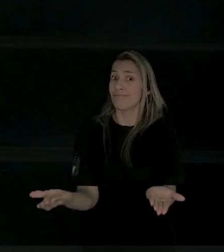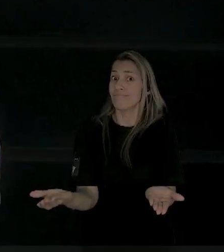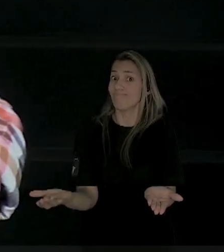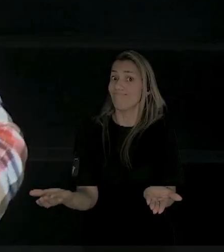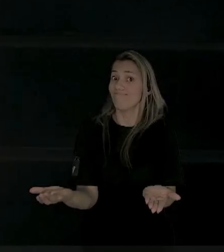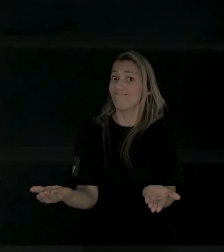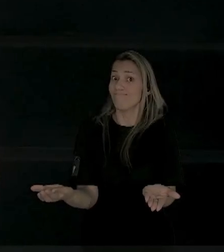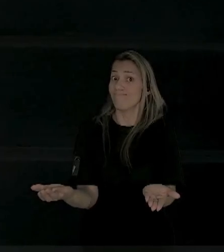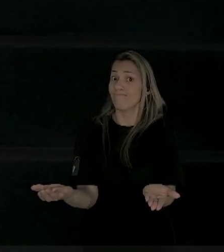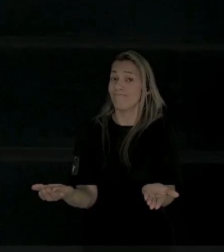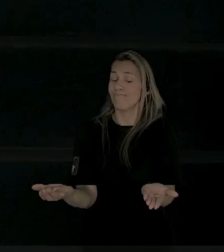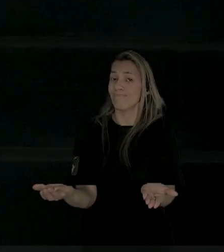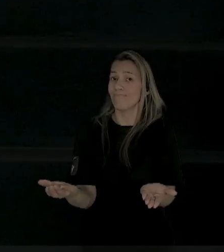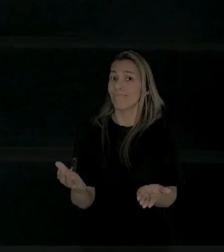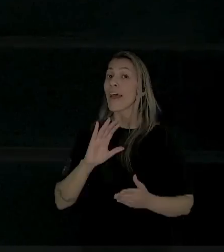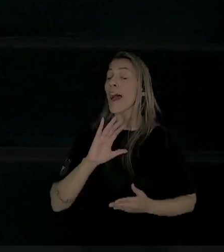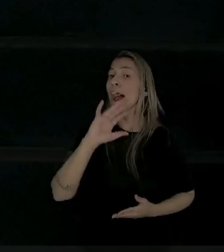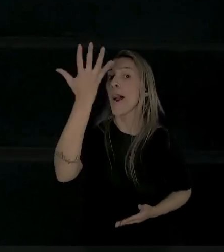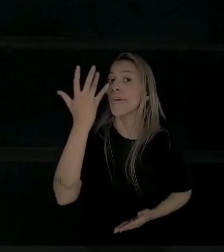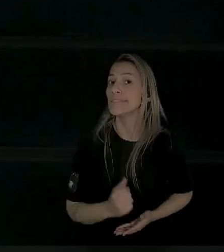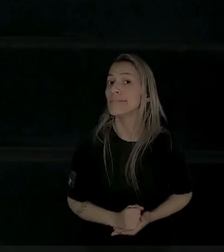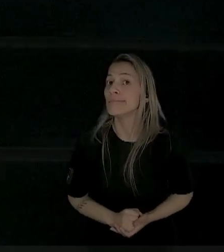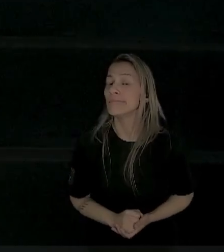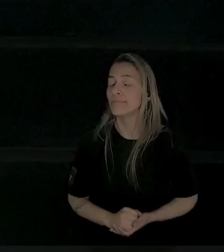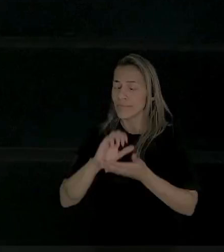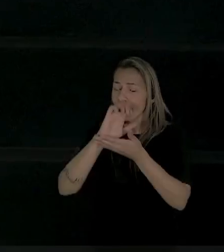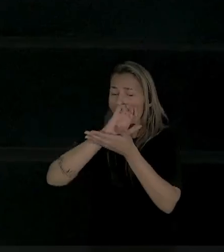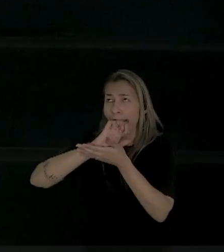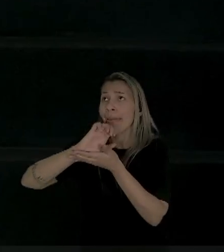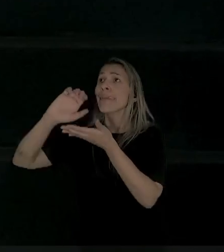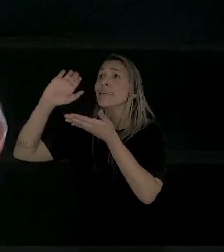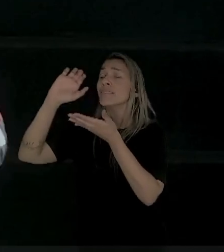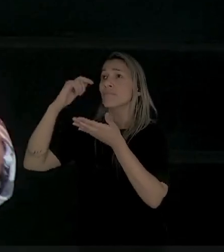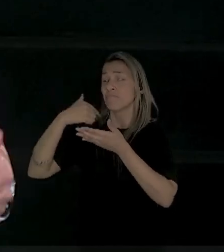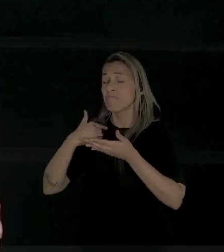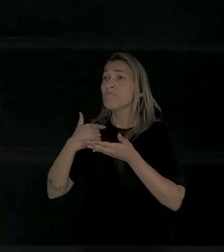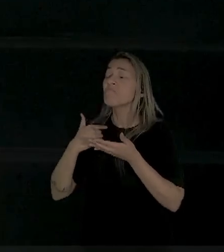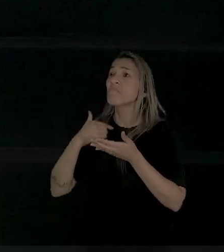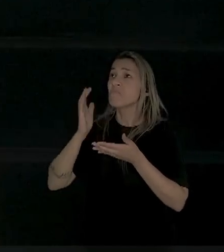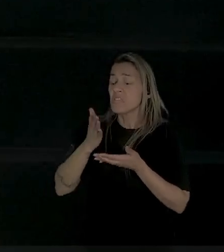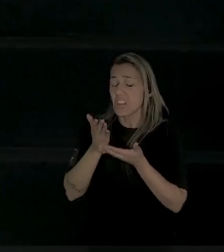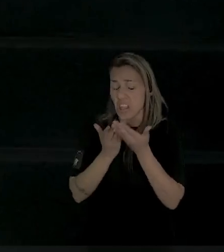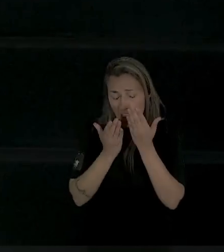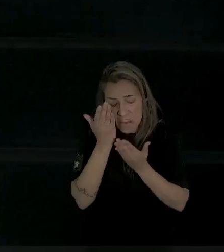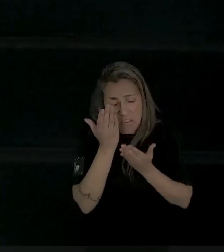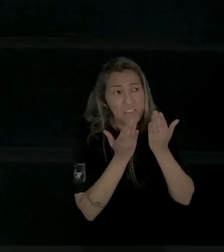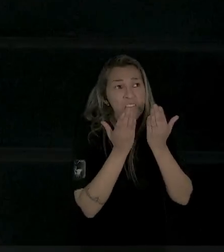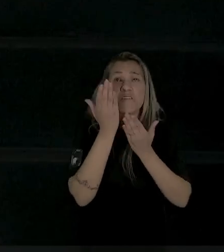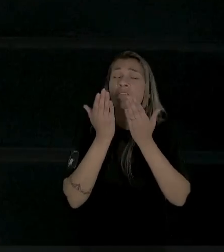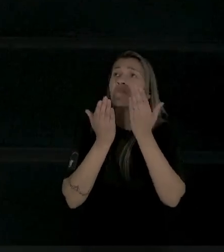E ele termina dizendo: olha Senhor, e além de eu ter servido com zelo, eu fiquei só, como